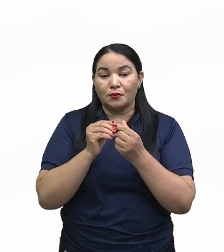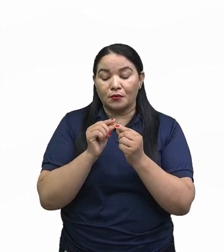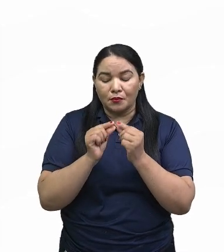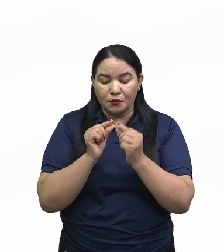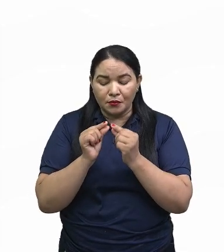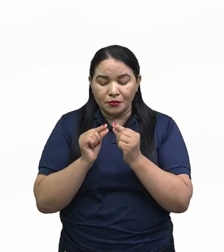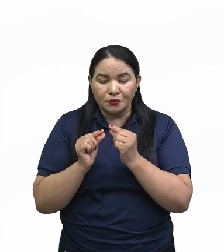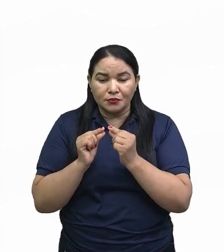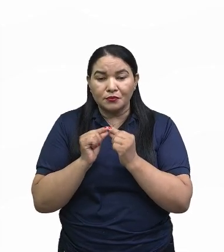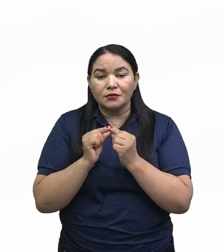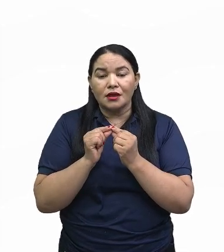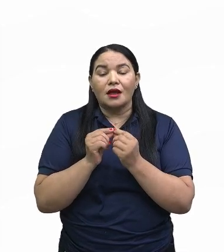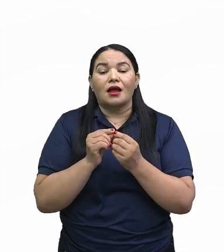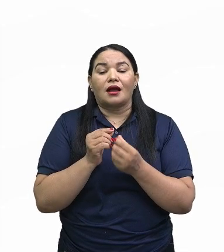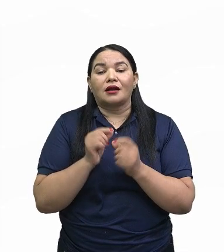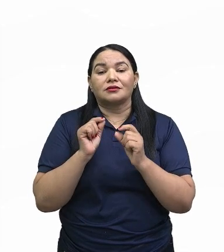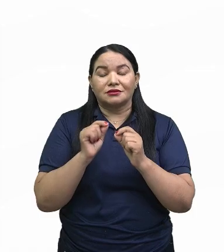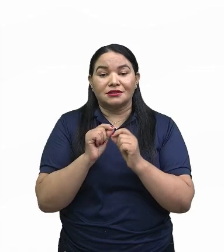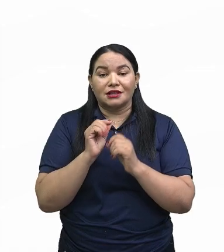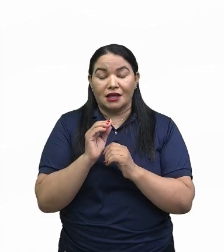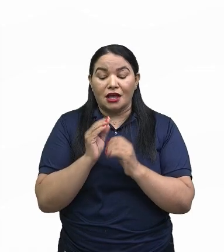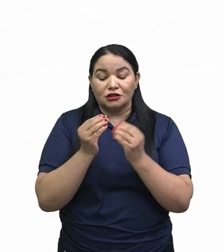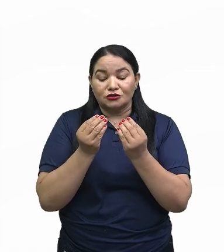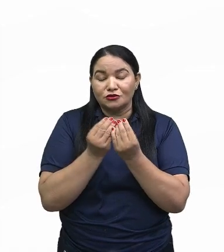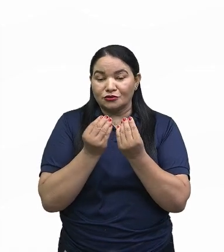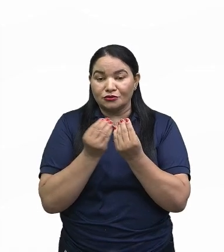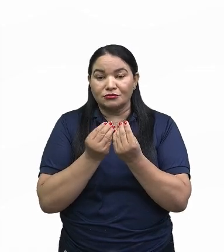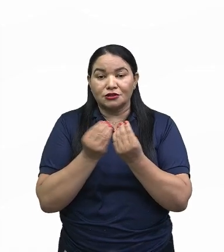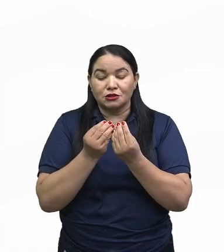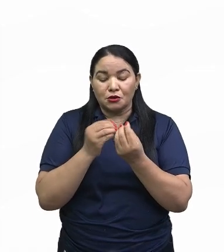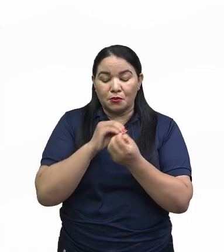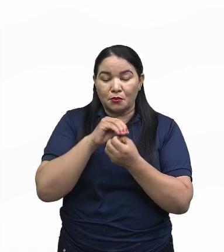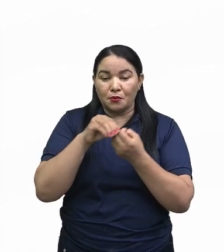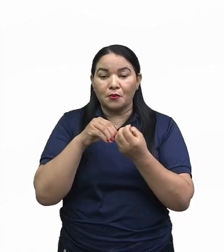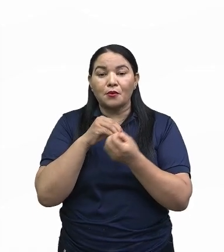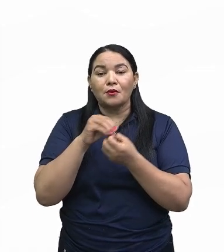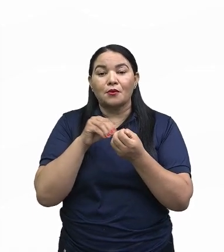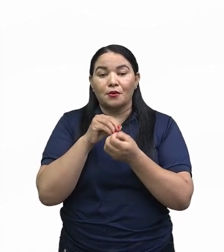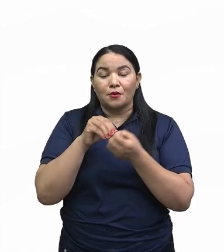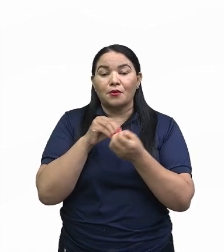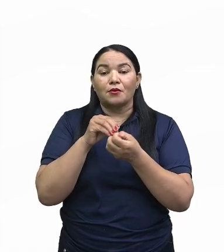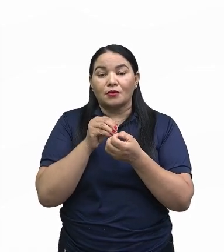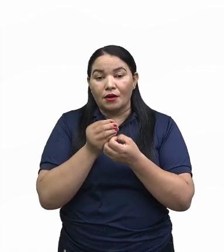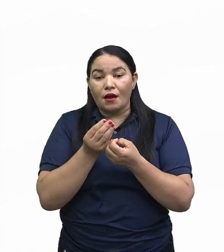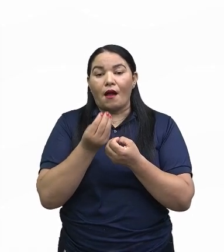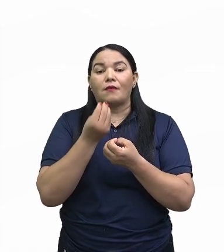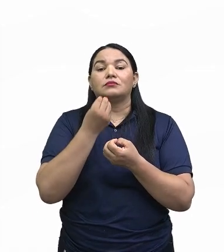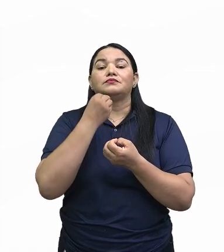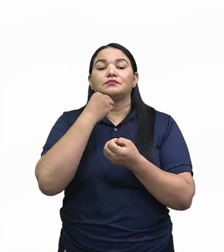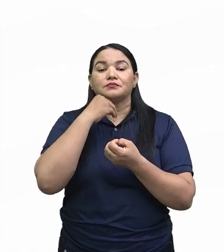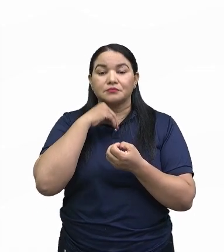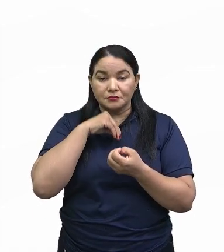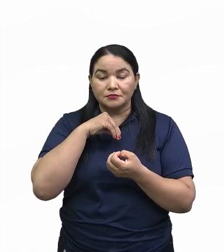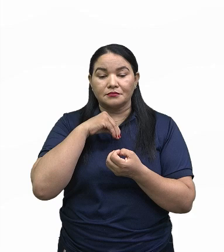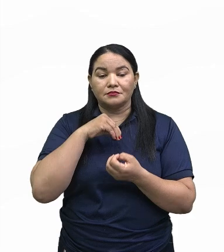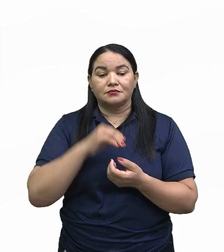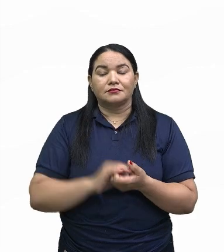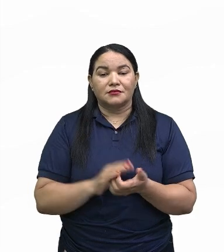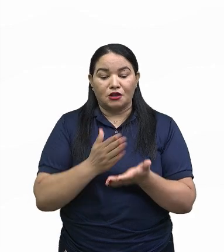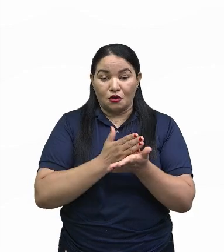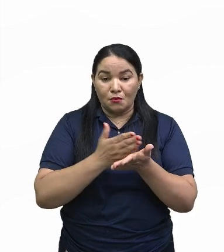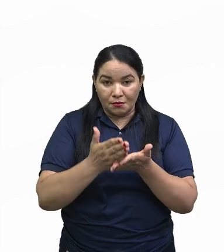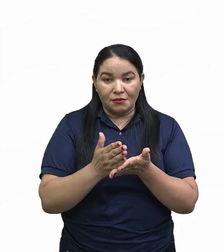Aí também a gente já vai ter, né, ação de substâncias para a gente poder engolir, né, esse alimento, tá bom? Então a gente tem início aí da